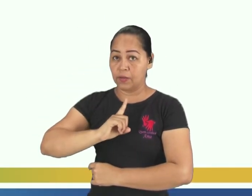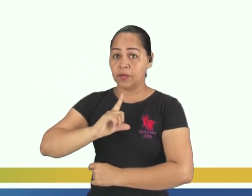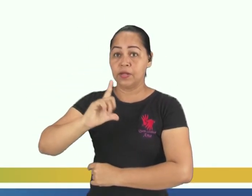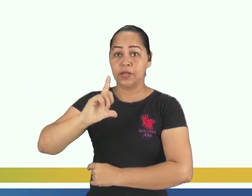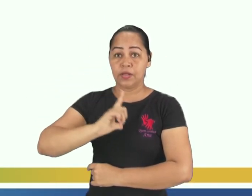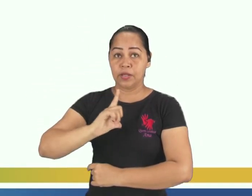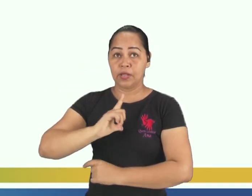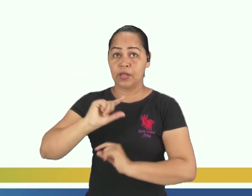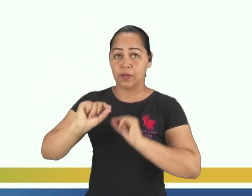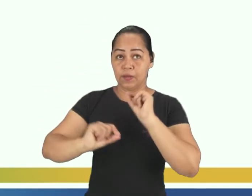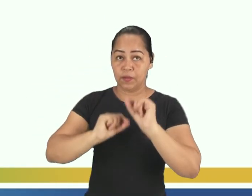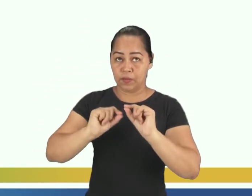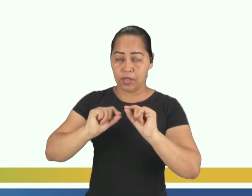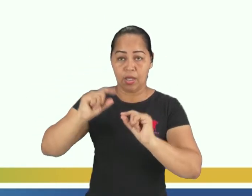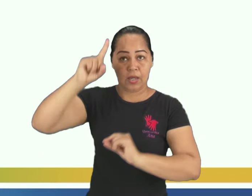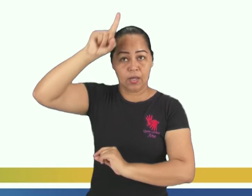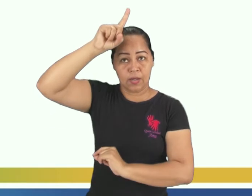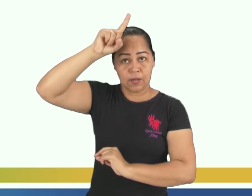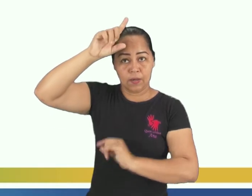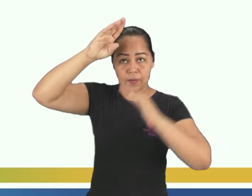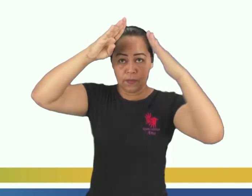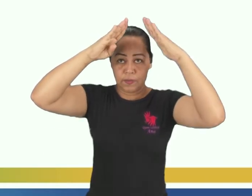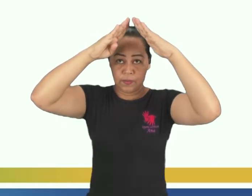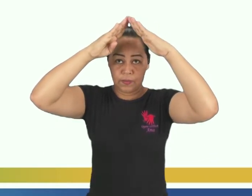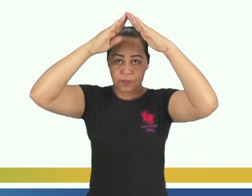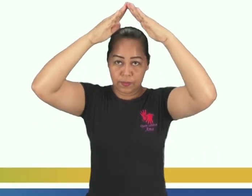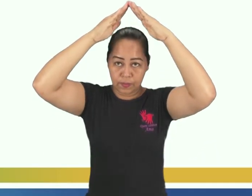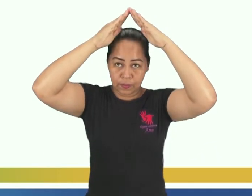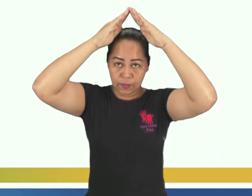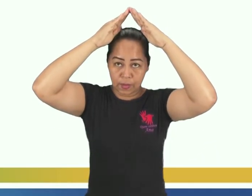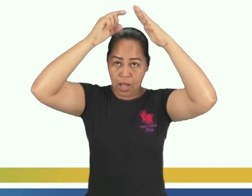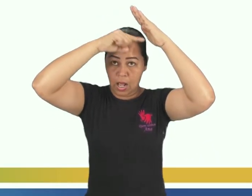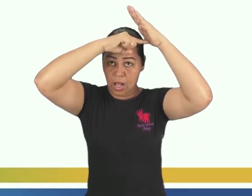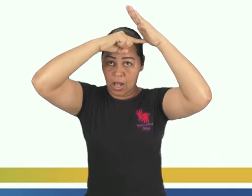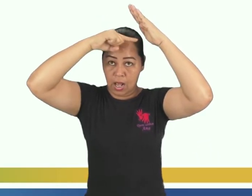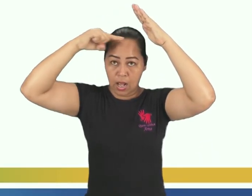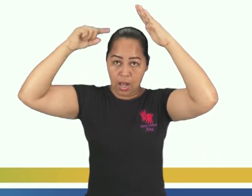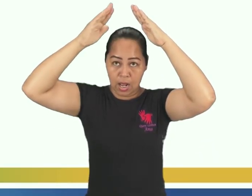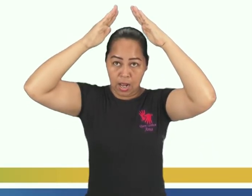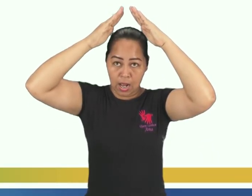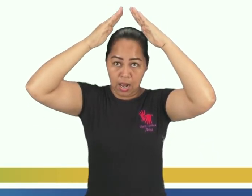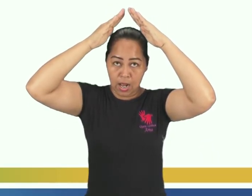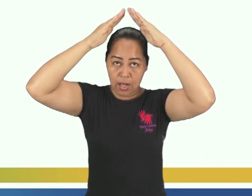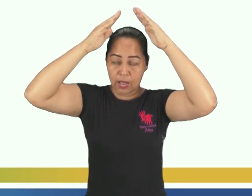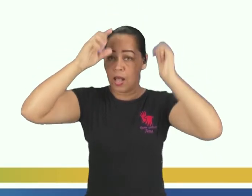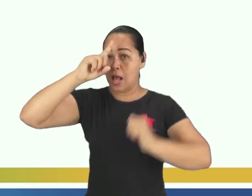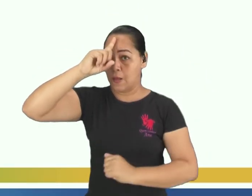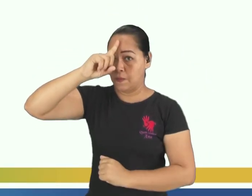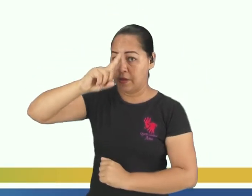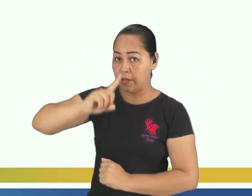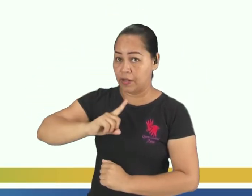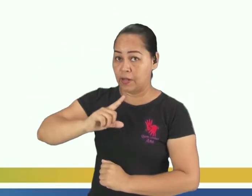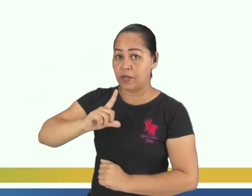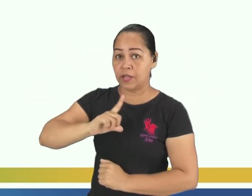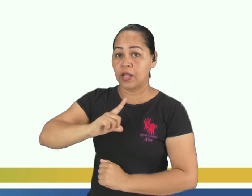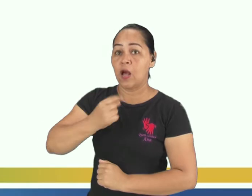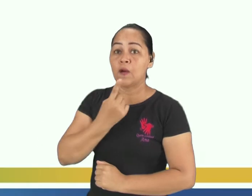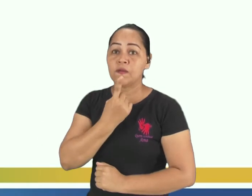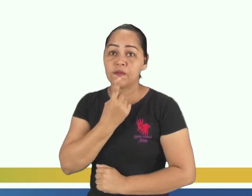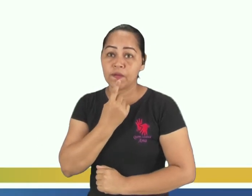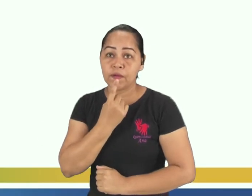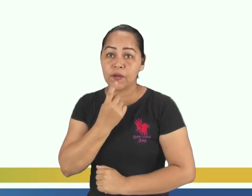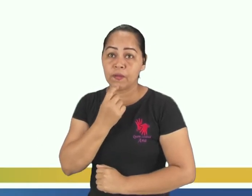aparece grifadinha aí de amarelo na parte superior aí da nossa figura em vermelho. Ela forma, então,